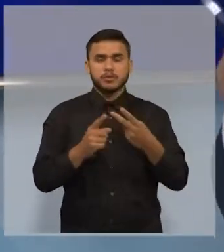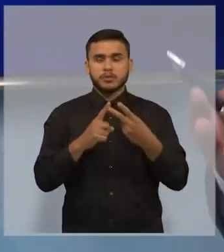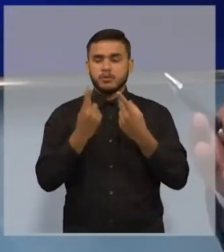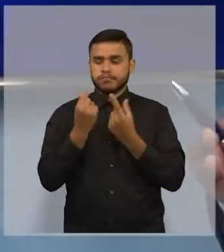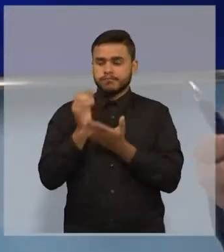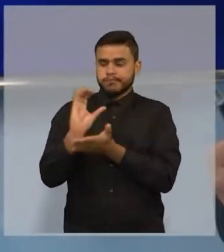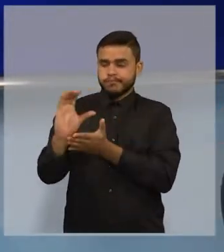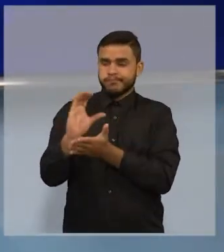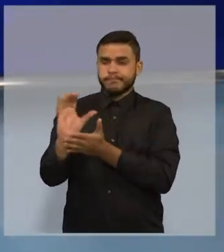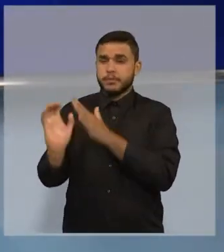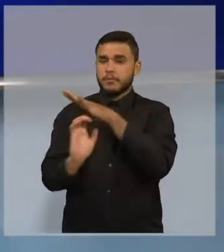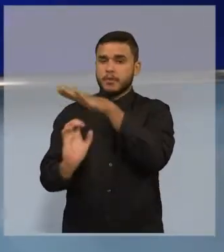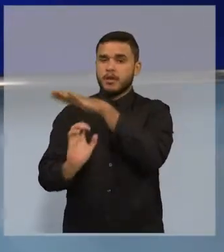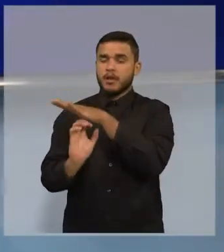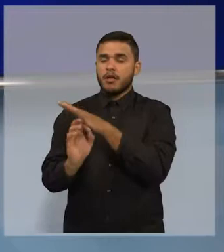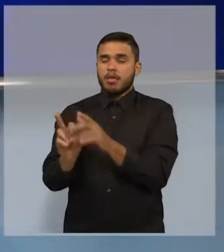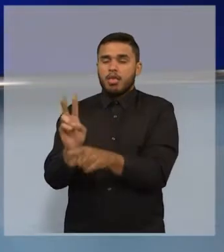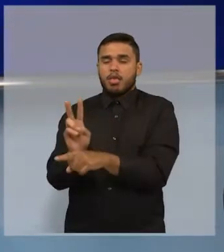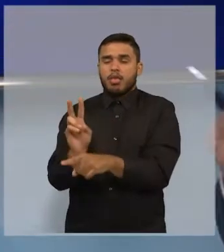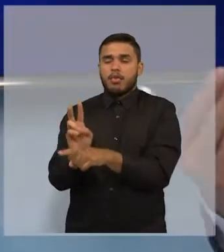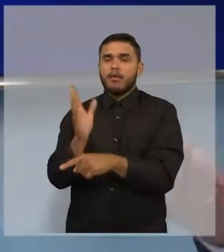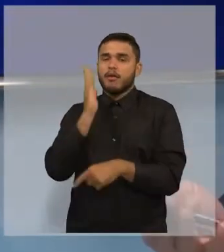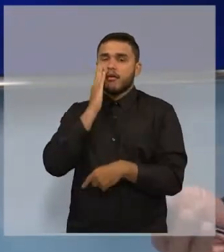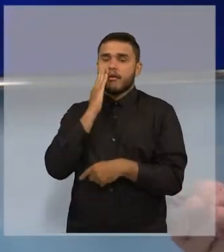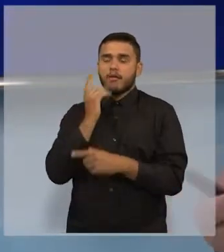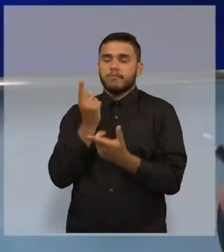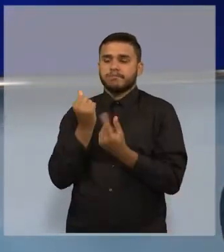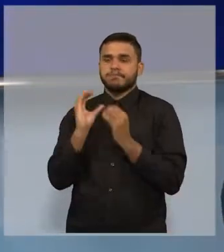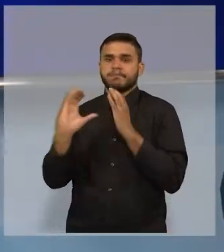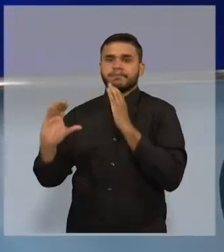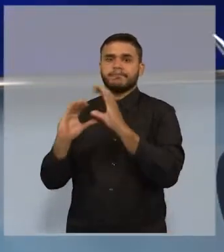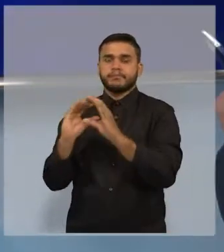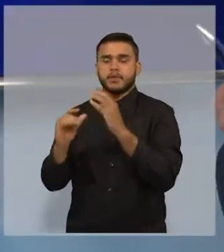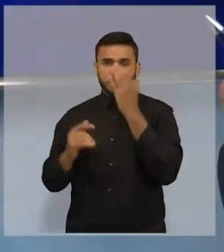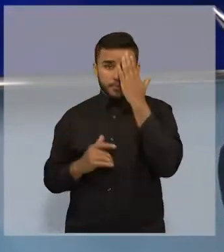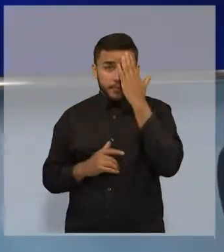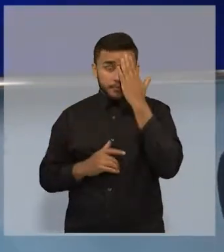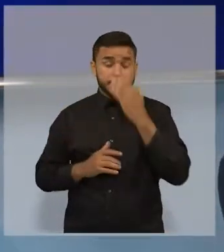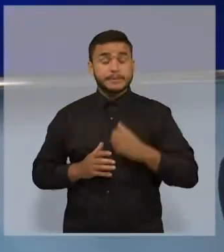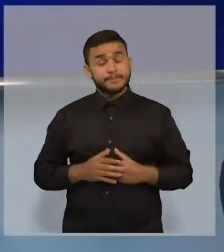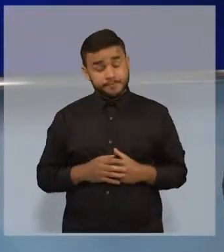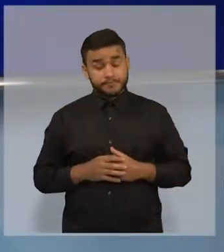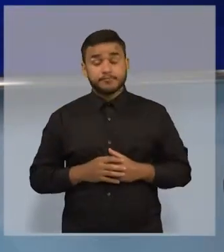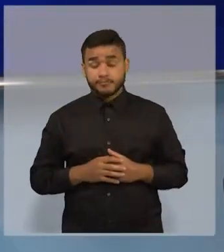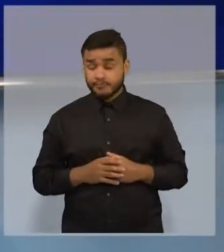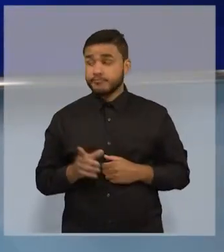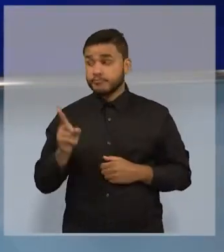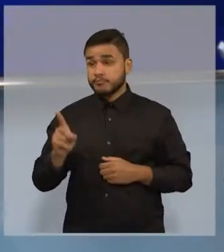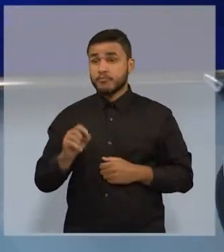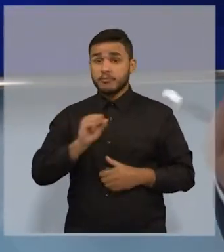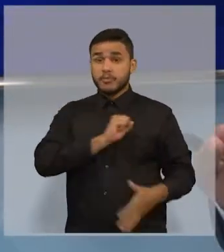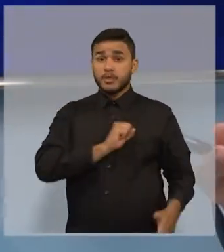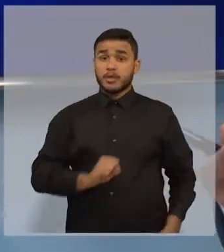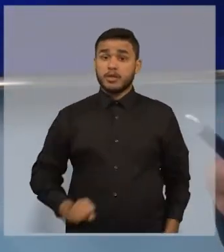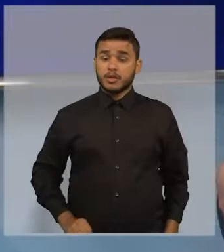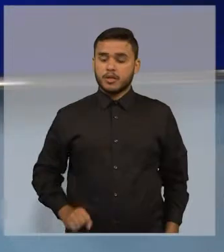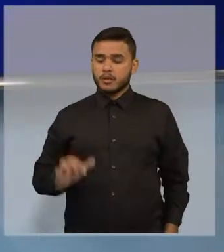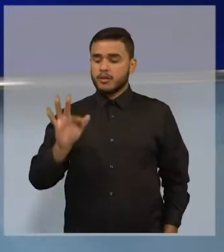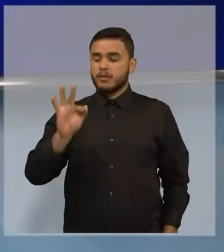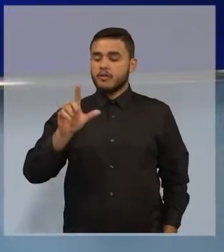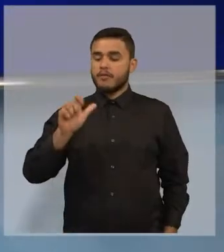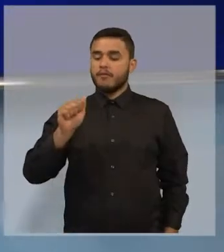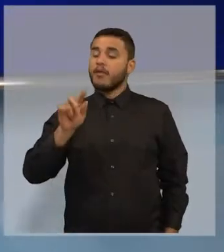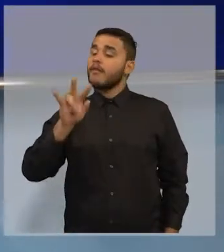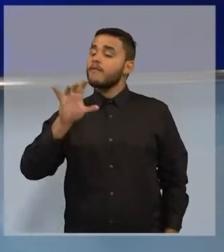de peculato, Lavagem de dinheiro. O senador já deu nota, inclusive,